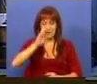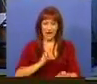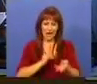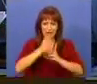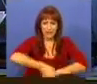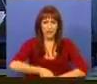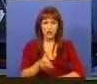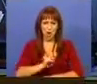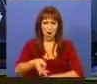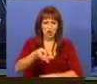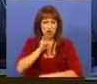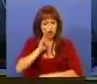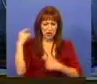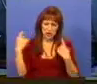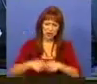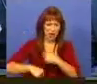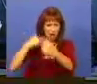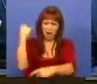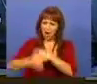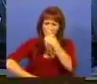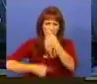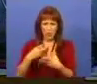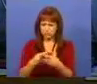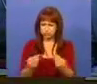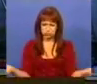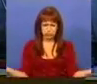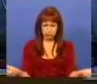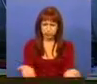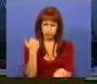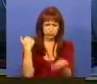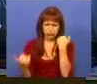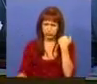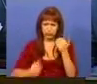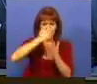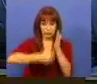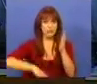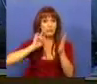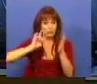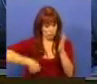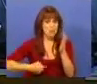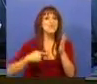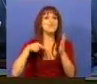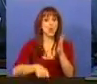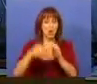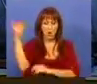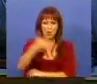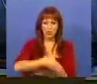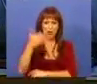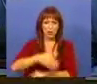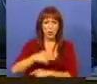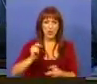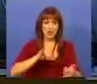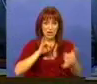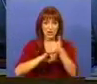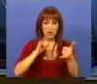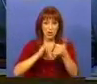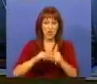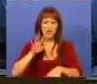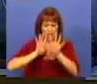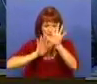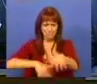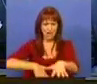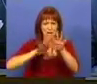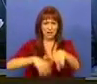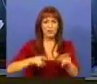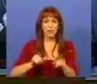através da qual as chefias têm vindo a esvaziar inconstitucionalmente os direitos de associação e de